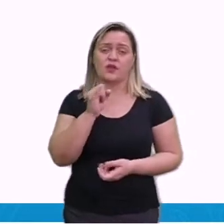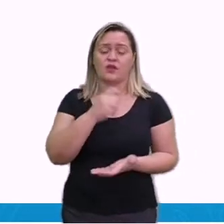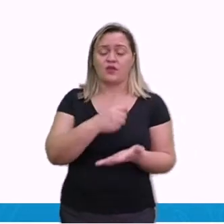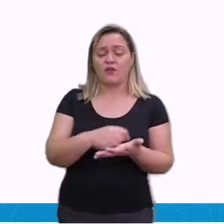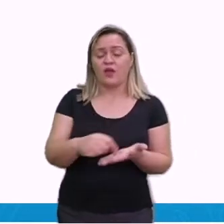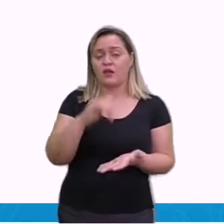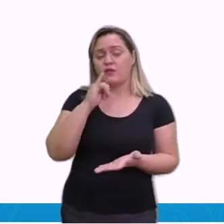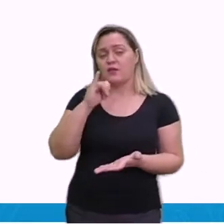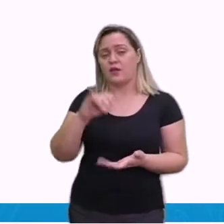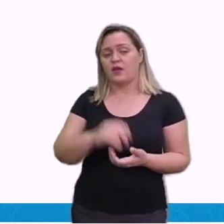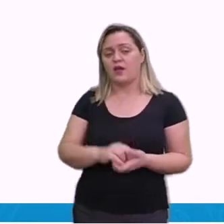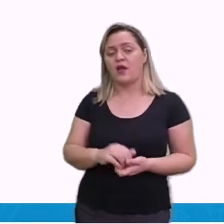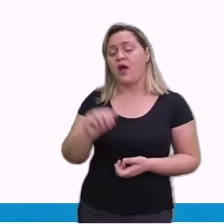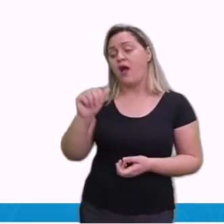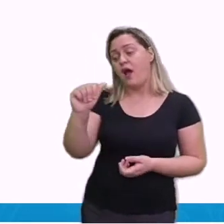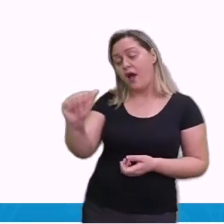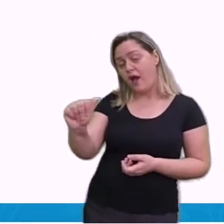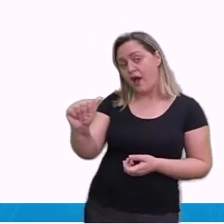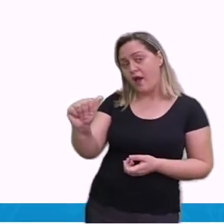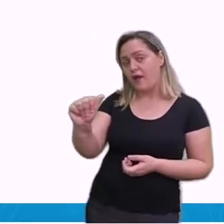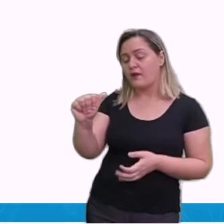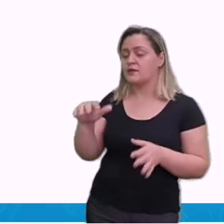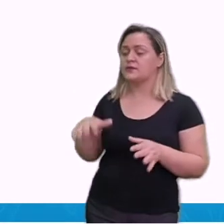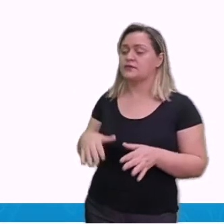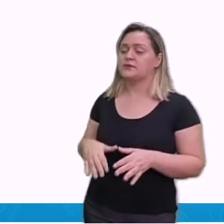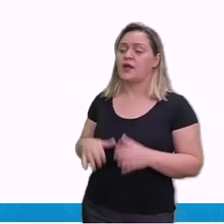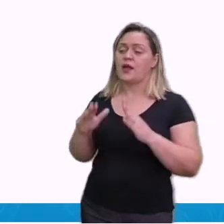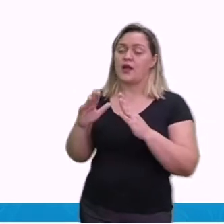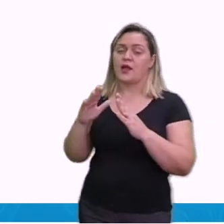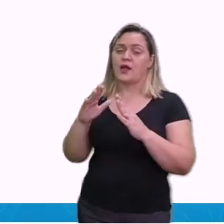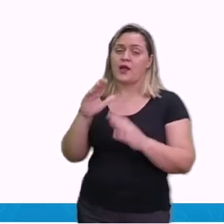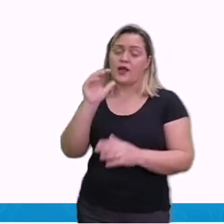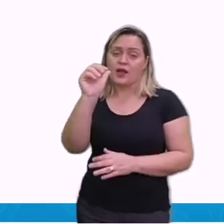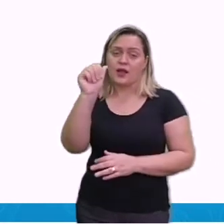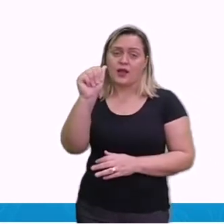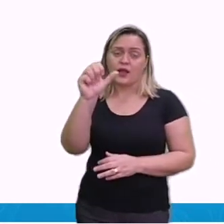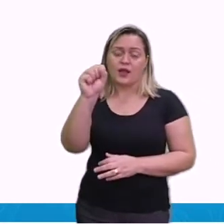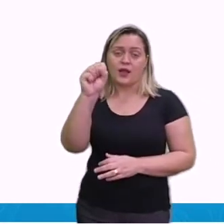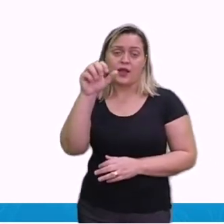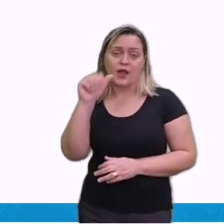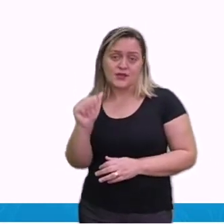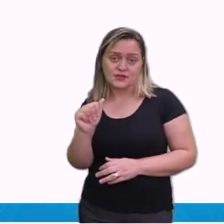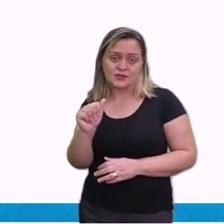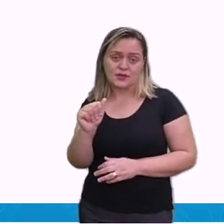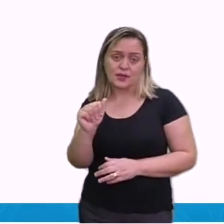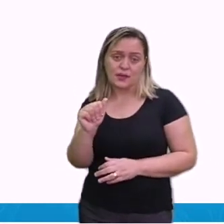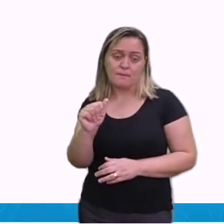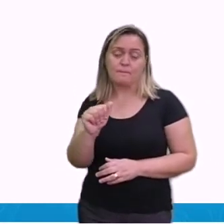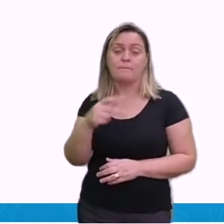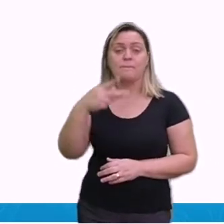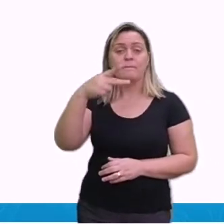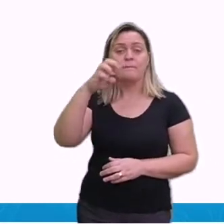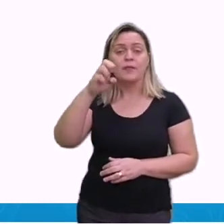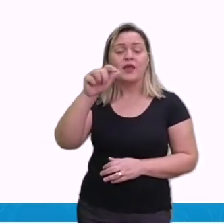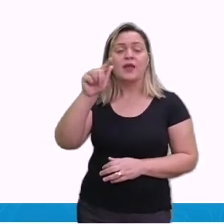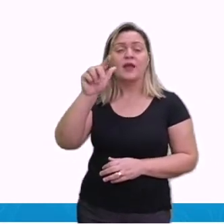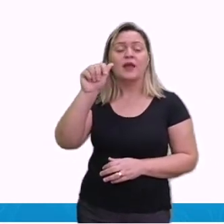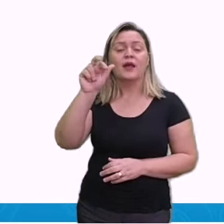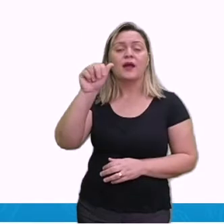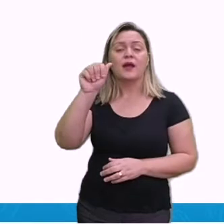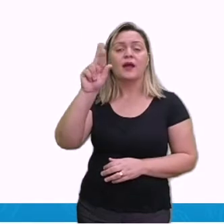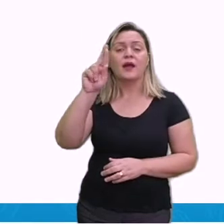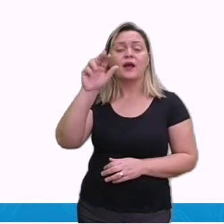pegaram fogo e ficaram todas destruídas. Eu estou falando de várias casas ou de uma